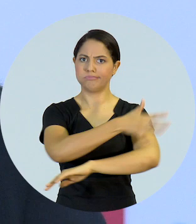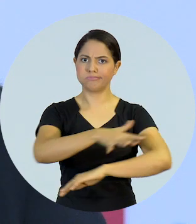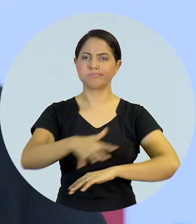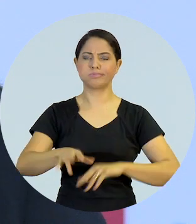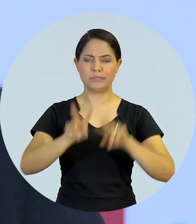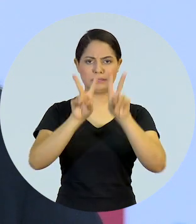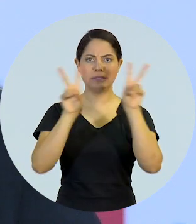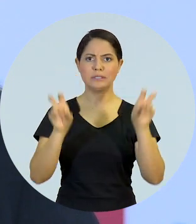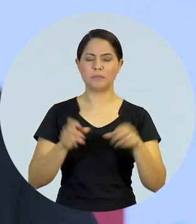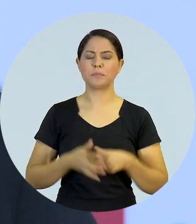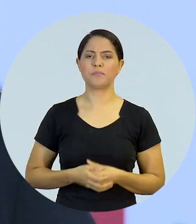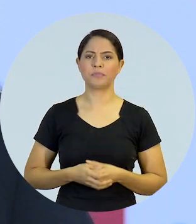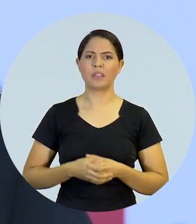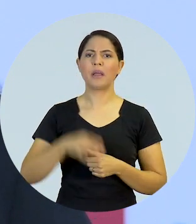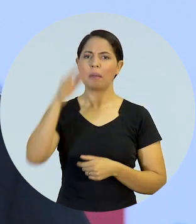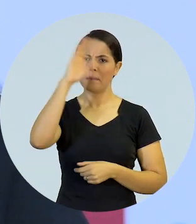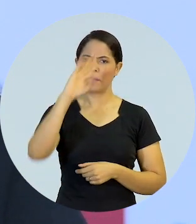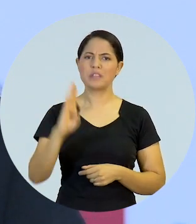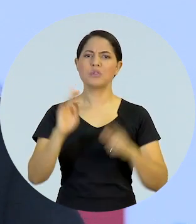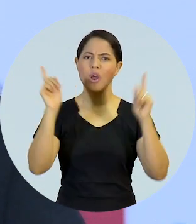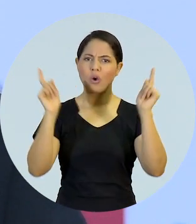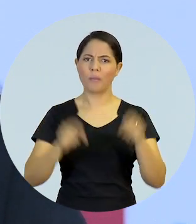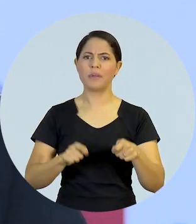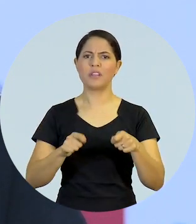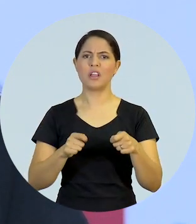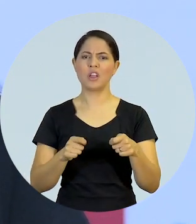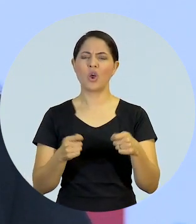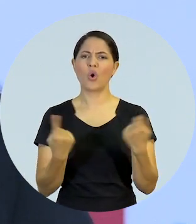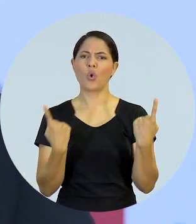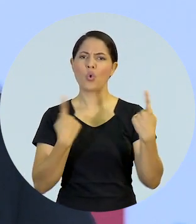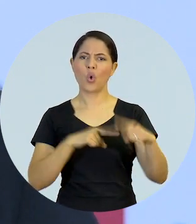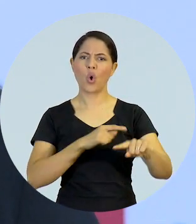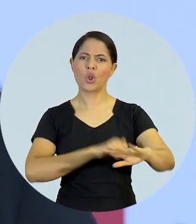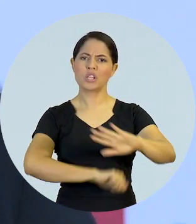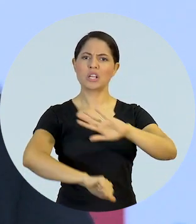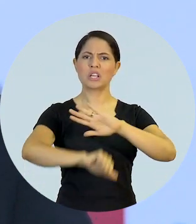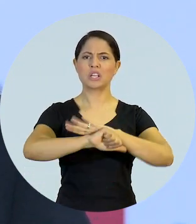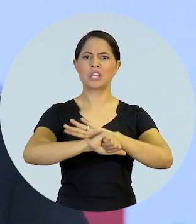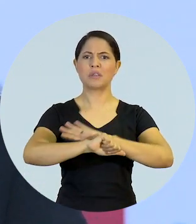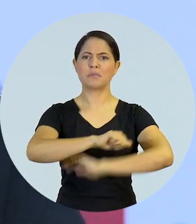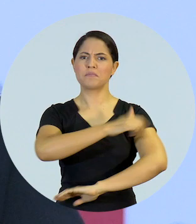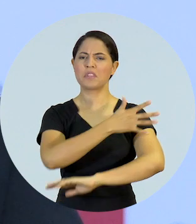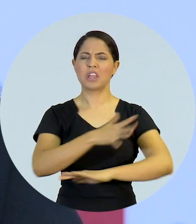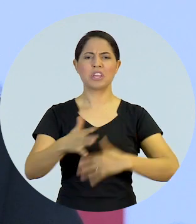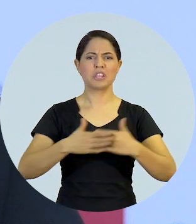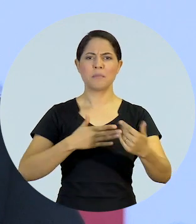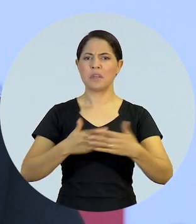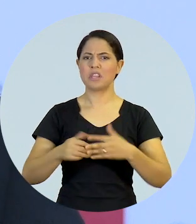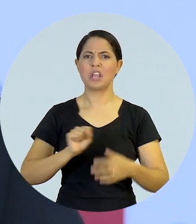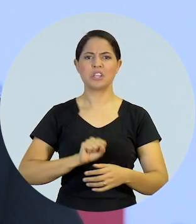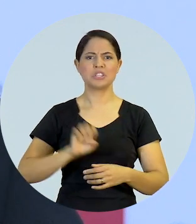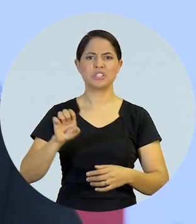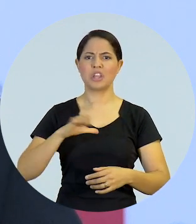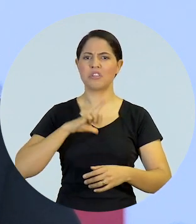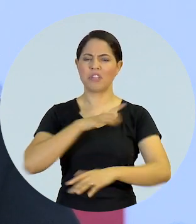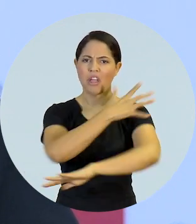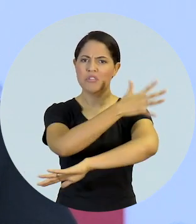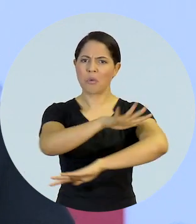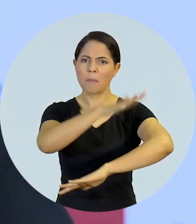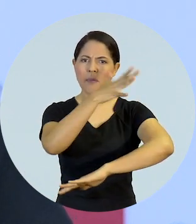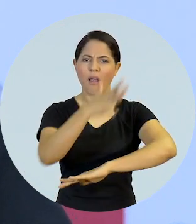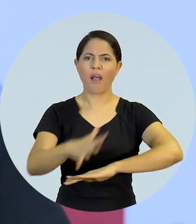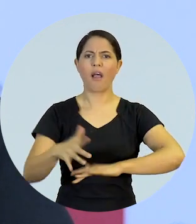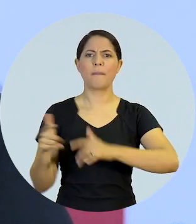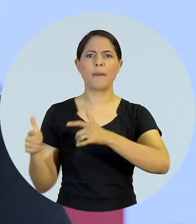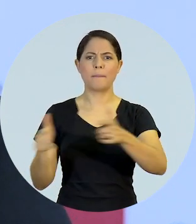O Brasil ele tem competência para processar e julgar esse crime ambiental, independente se foi em mar territorial, zona econômica exclusiva